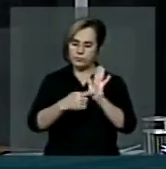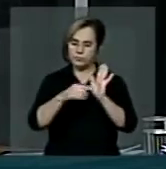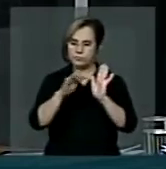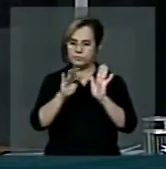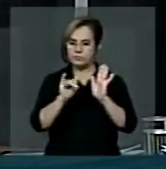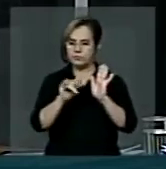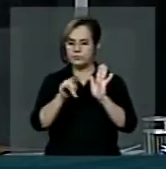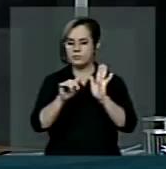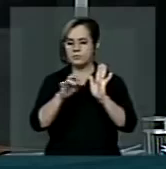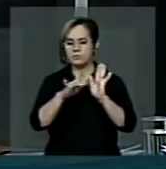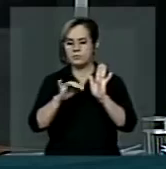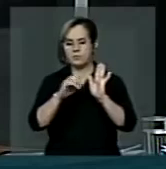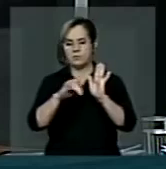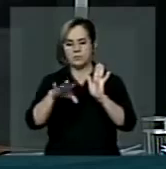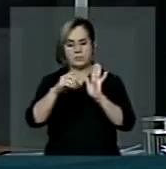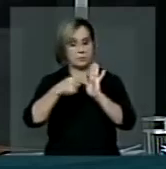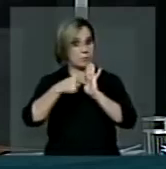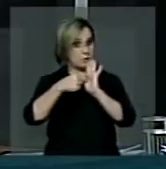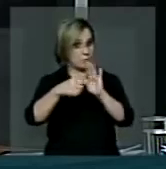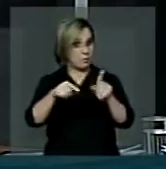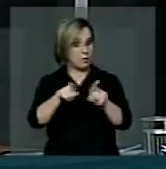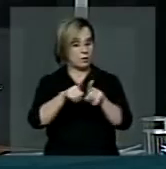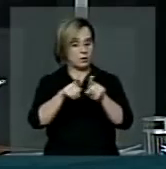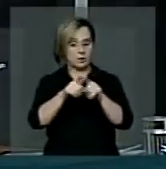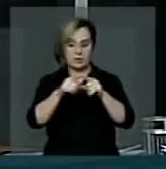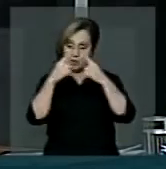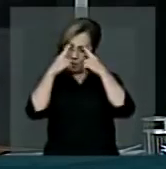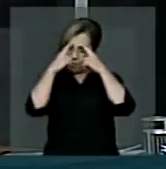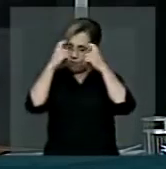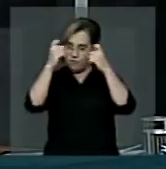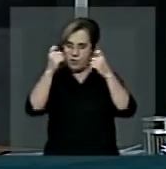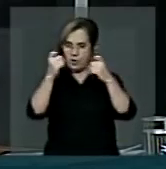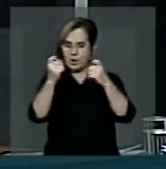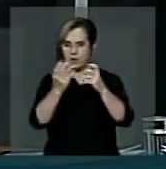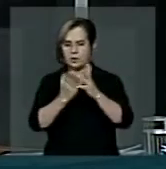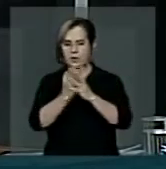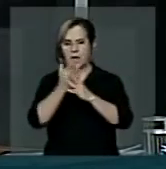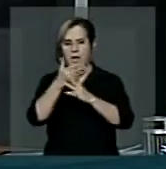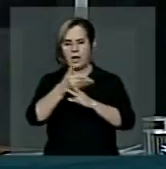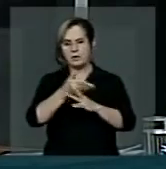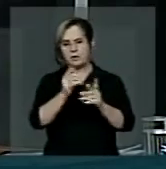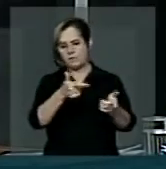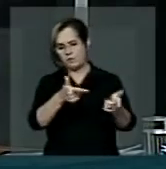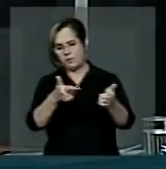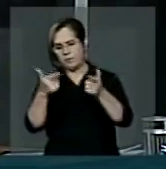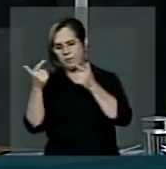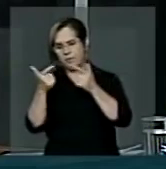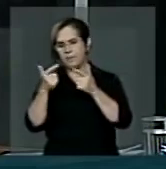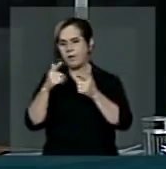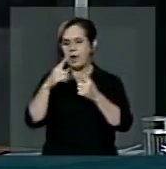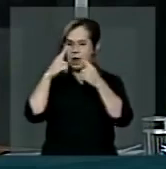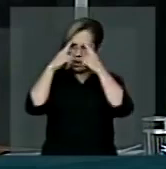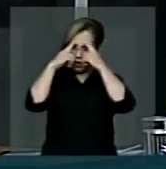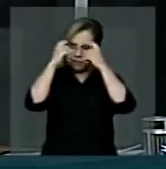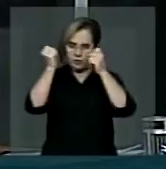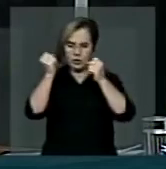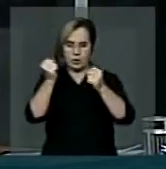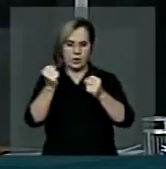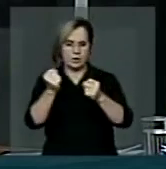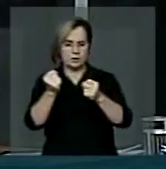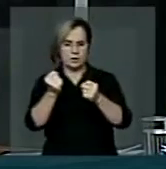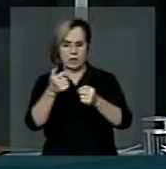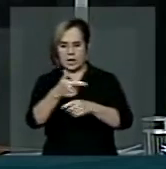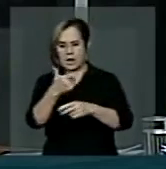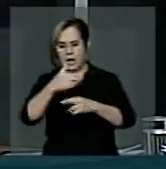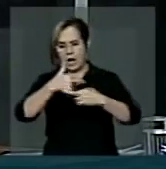vez, aponta ainda violência por armas de fogo, armas brancas, envenenamento